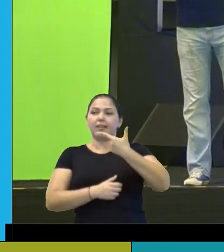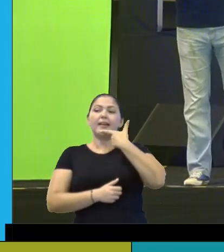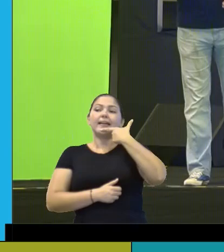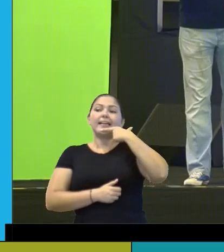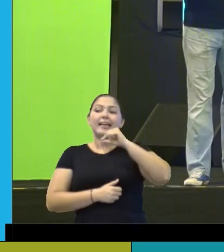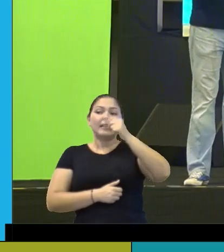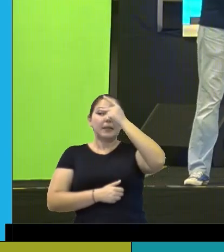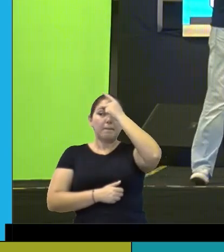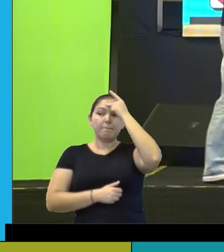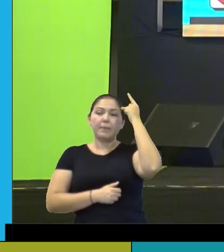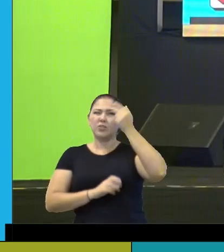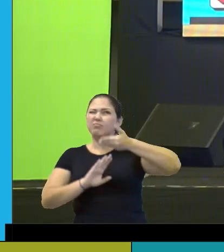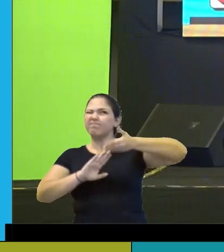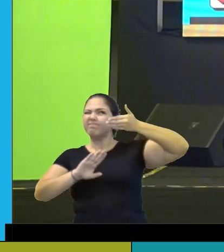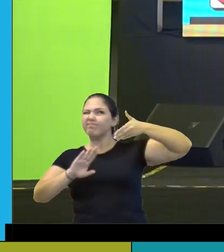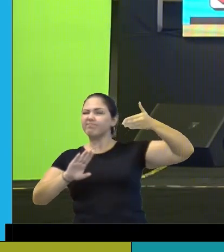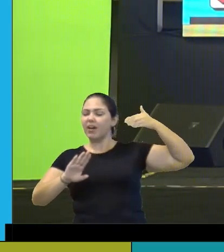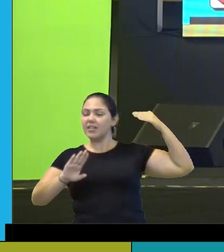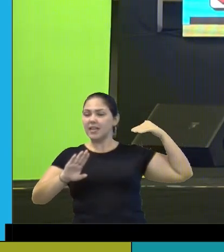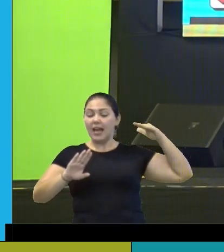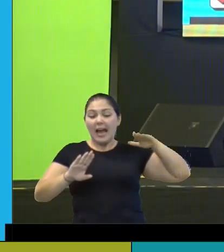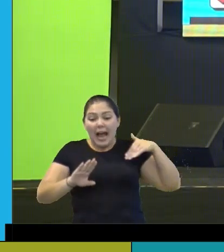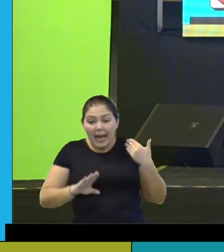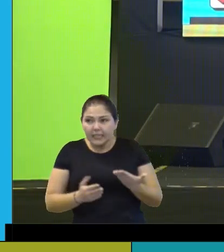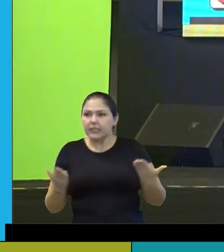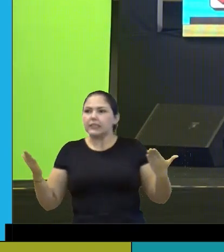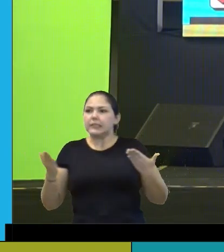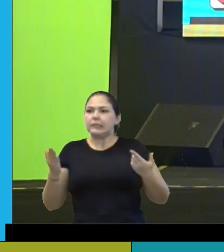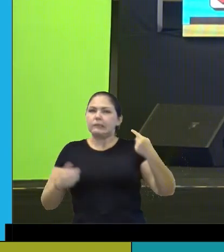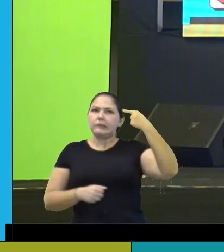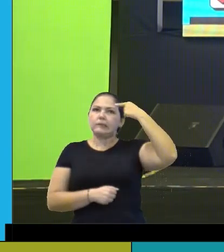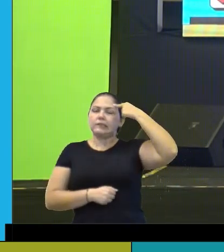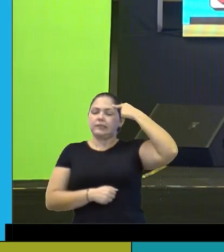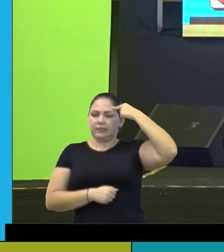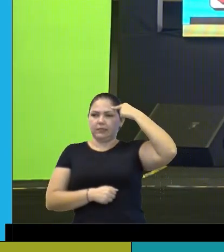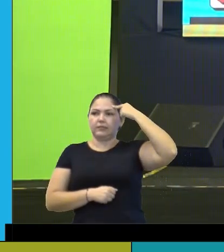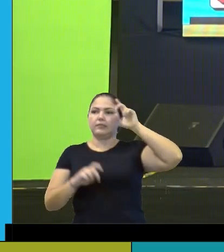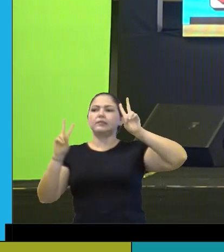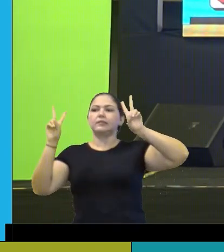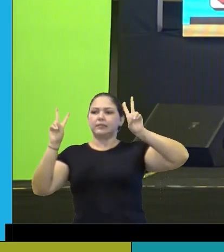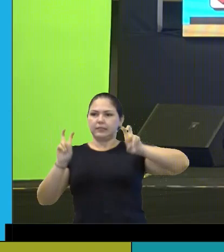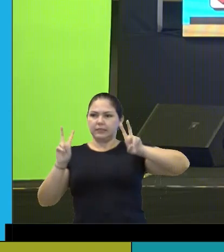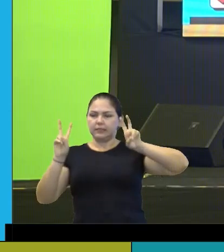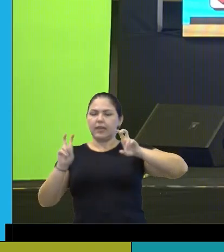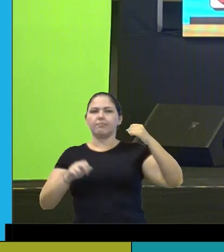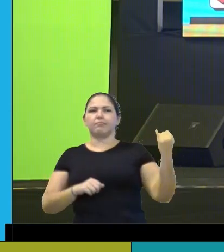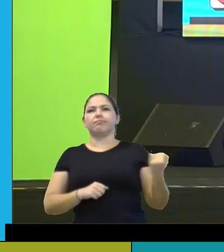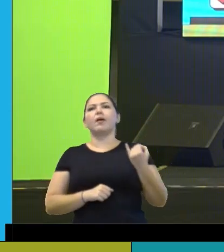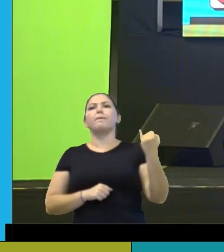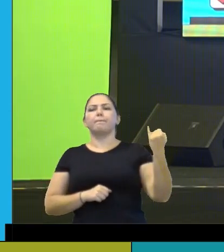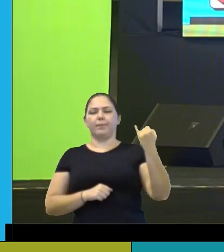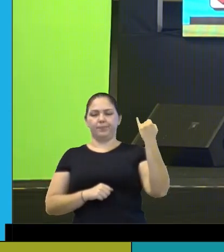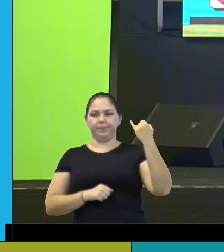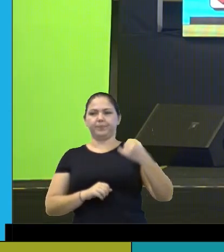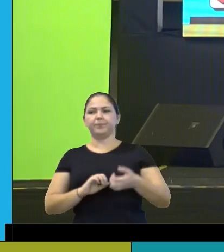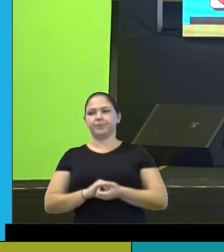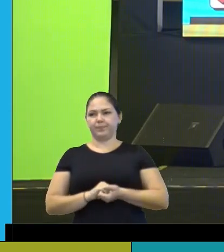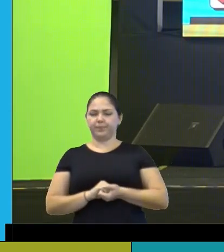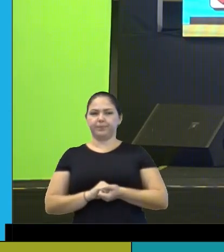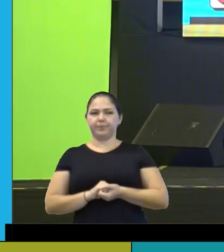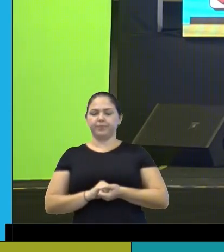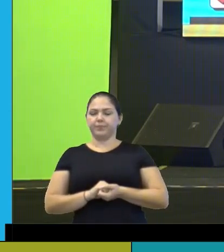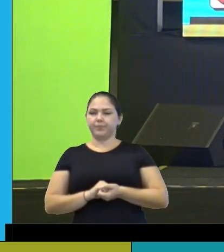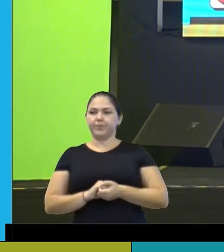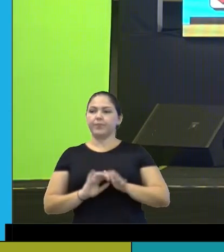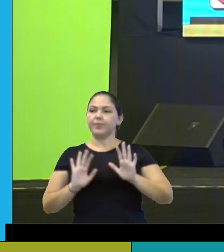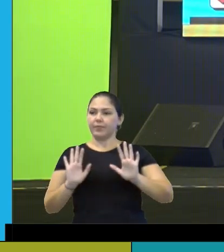lá na antiguidade e que permanecem até os dias de hoje como um dos mais frondosos campos do saber. Eu